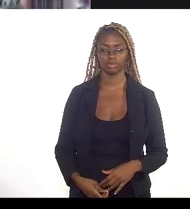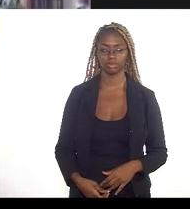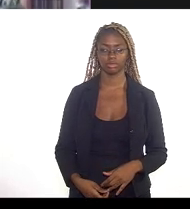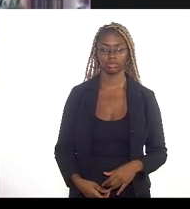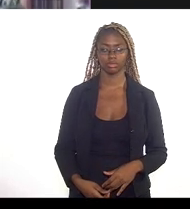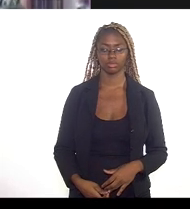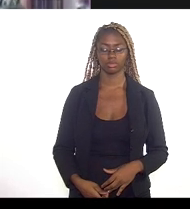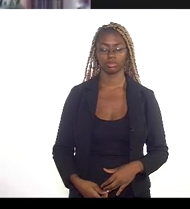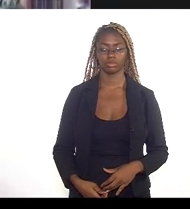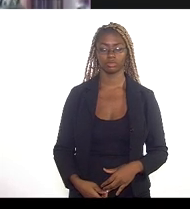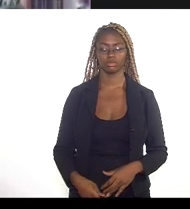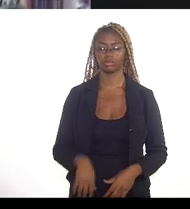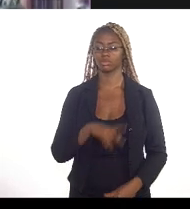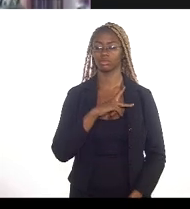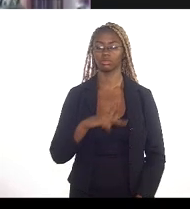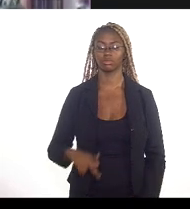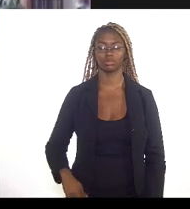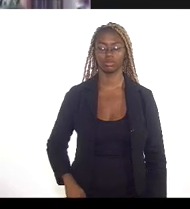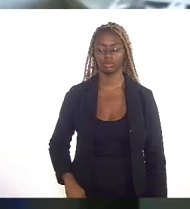Senhor presidente,